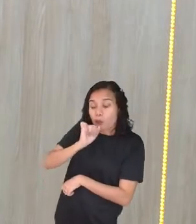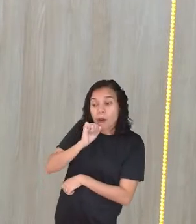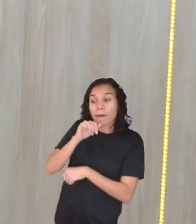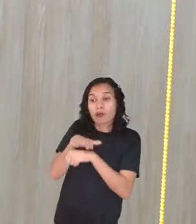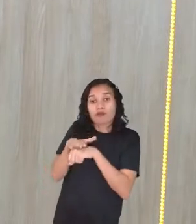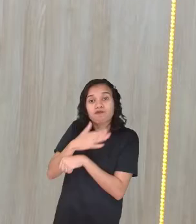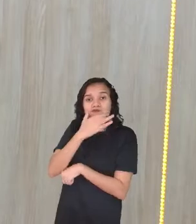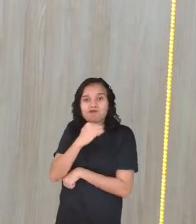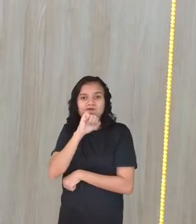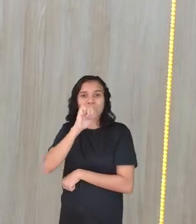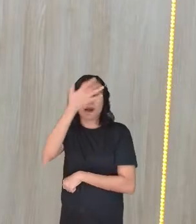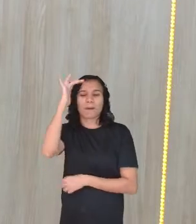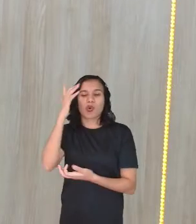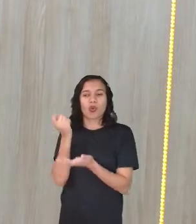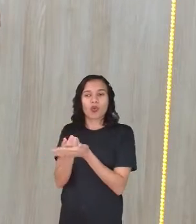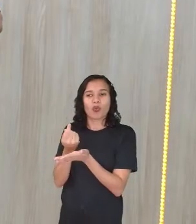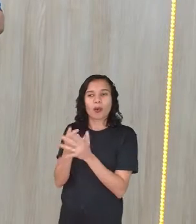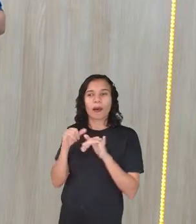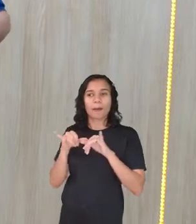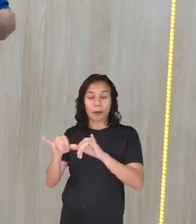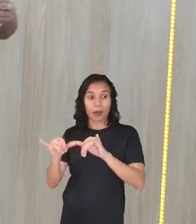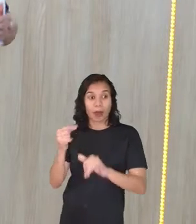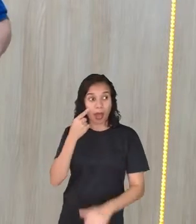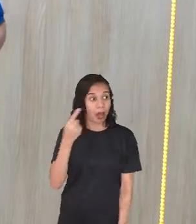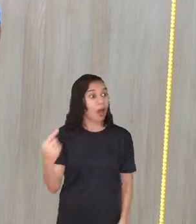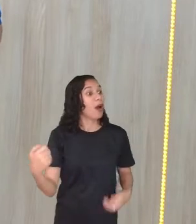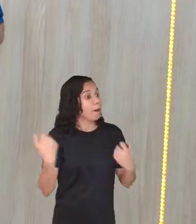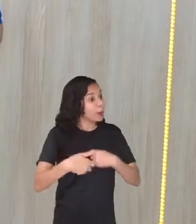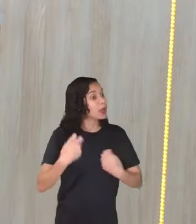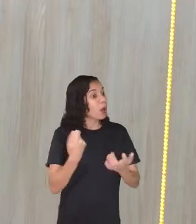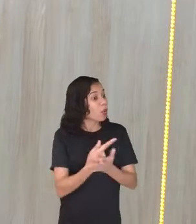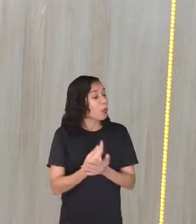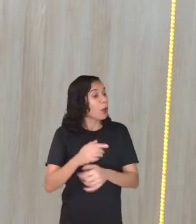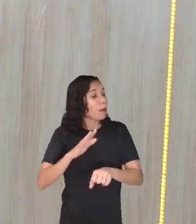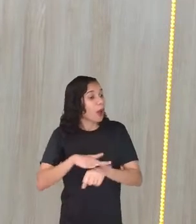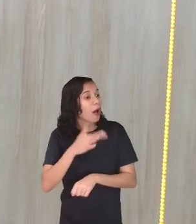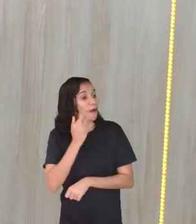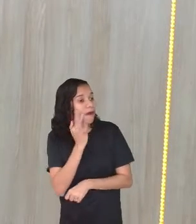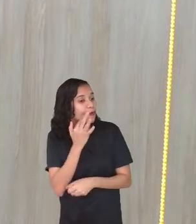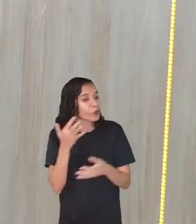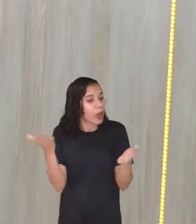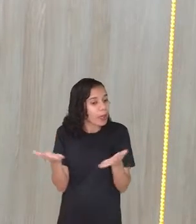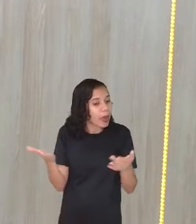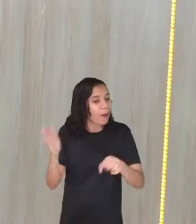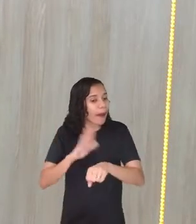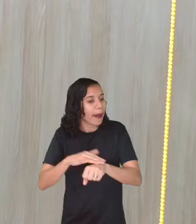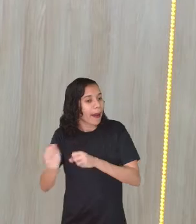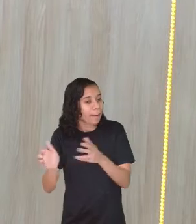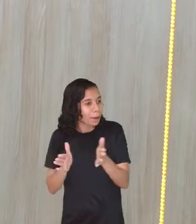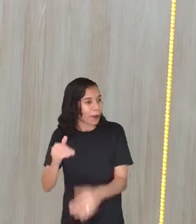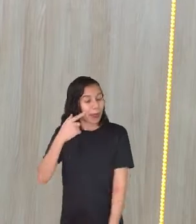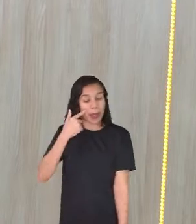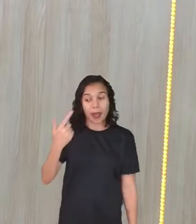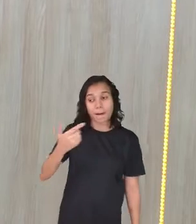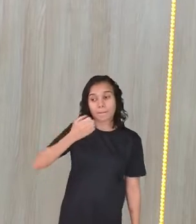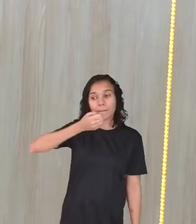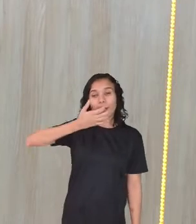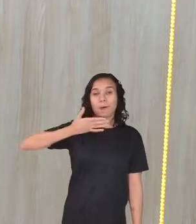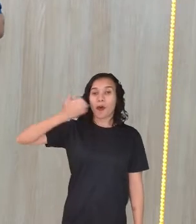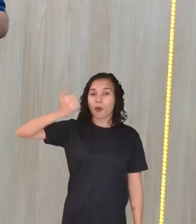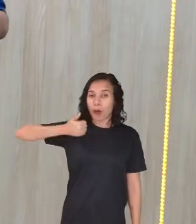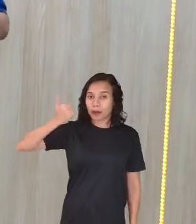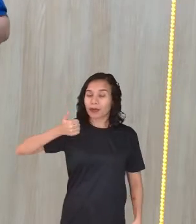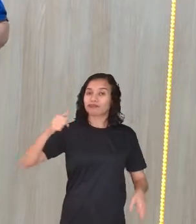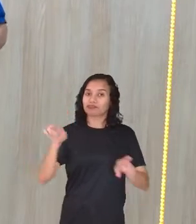pai, com quem faz as compras e diz, tem que procurar o que está na época, porque o que estiver na época, além de estar em boa qualidade,